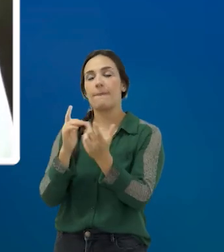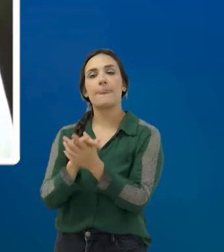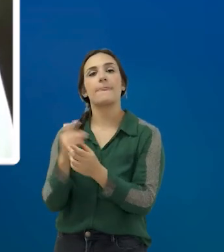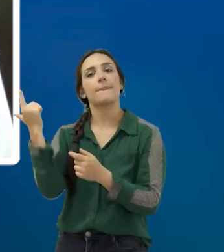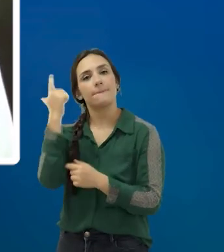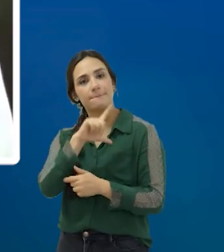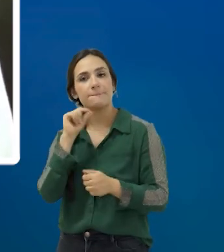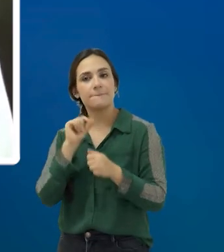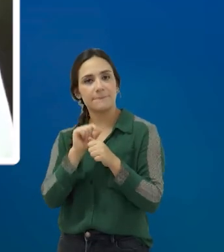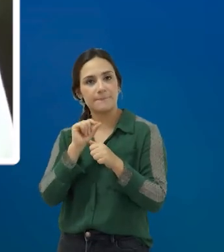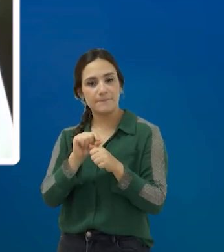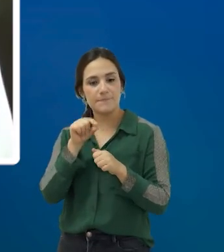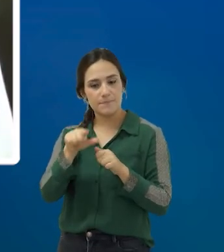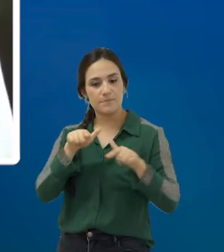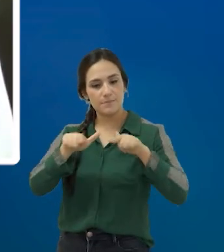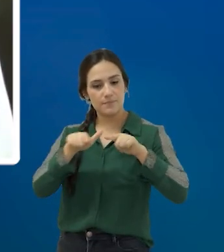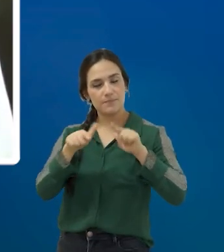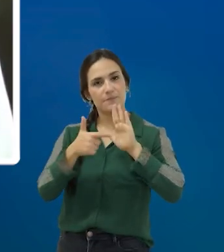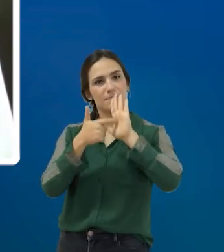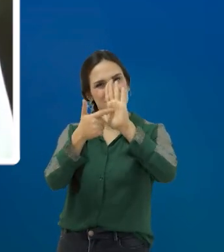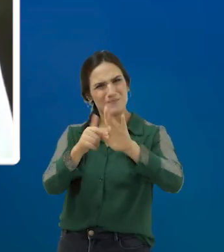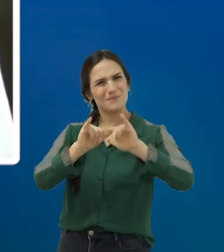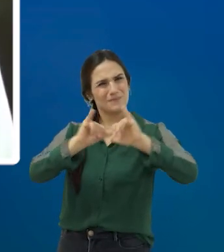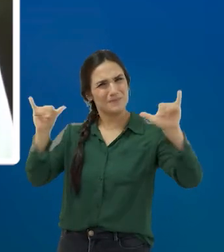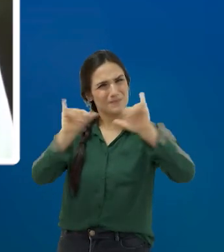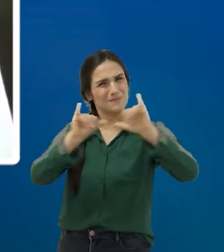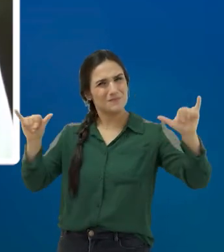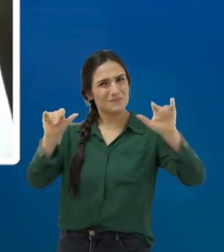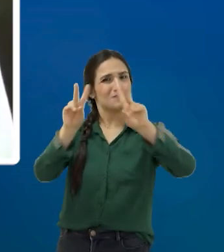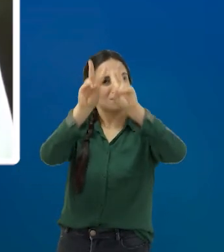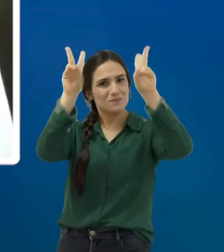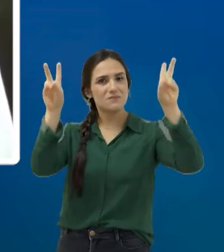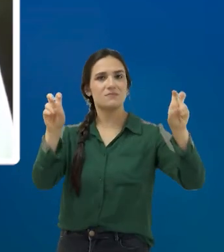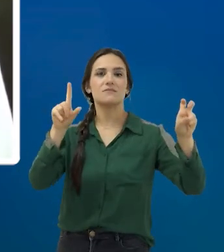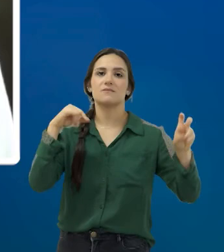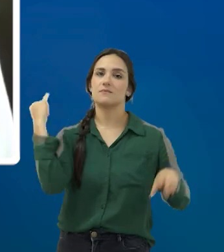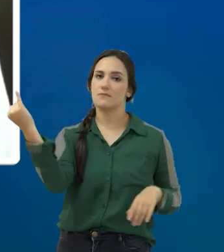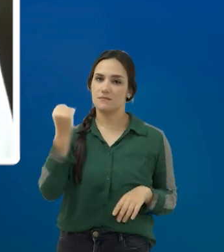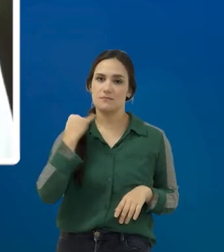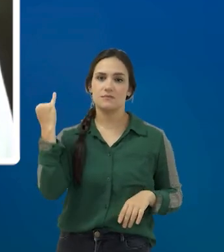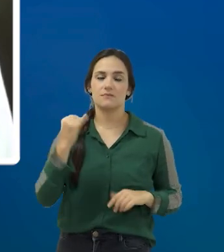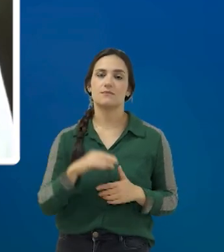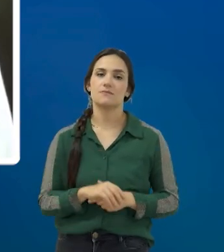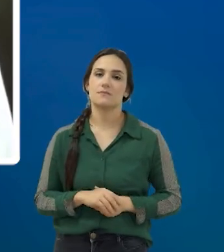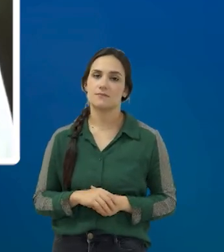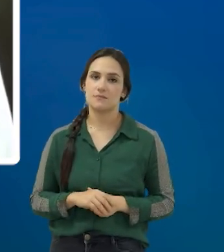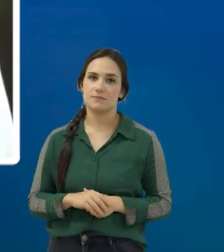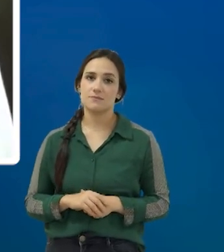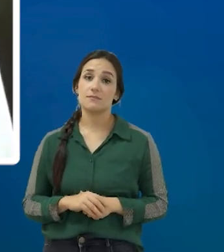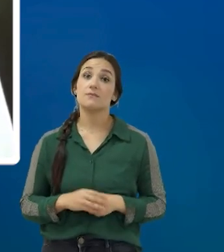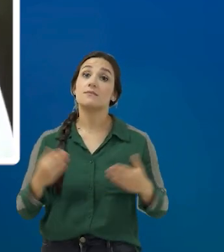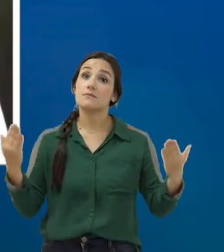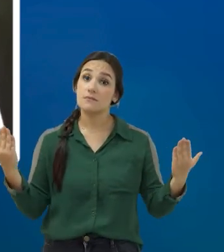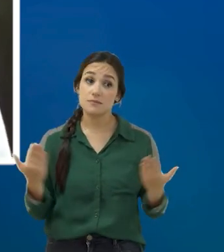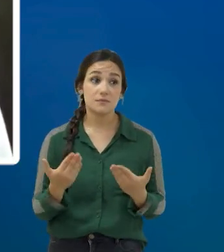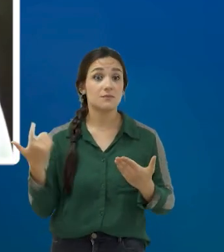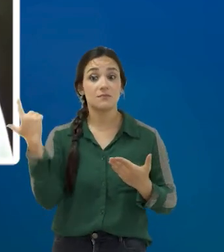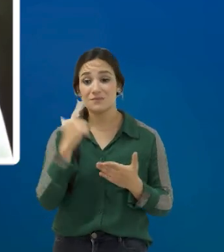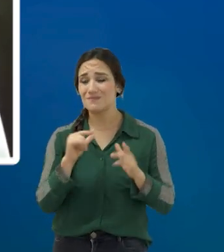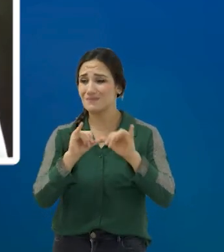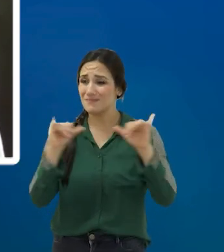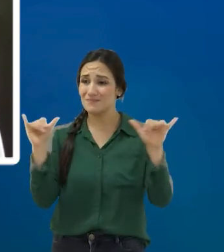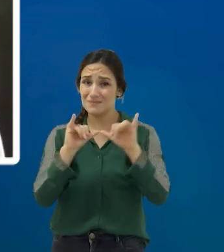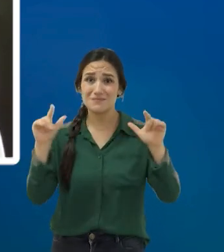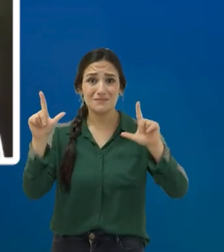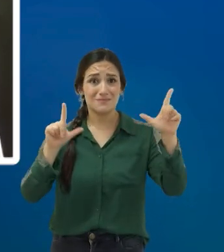à Assembleia Legislativa por estar fazendo esse trabalho de divulgação de um assunto que é tão importante e que